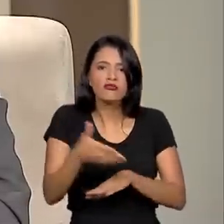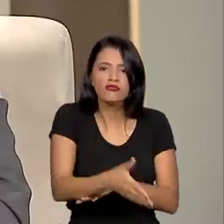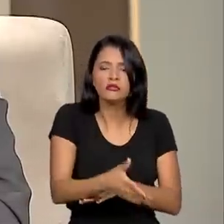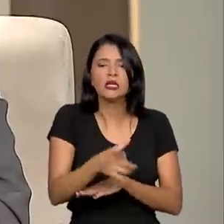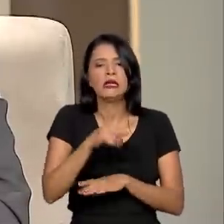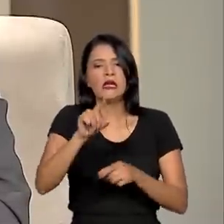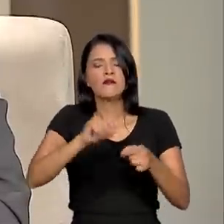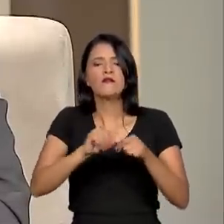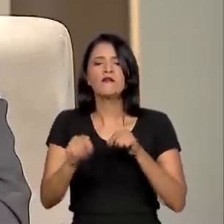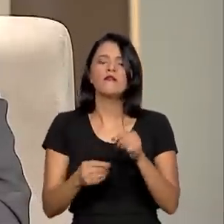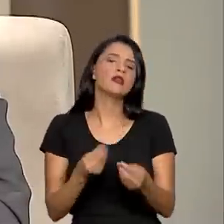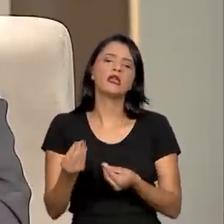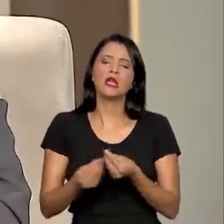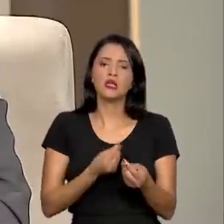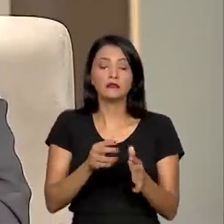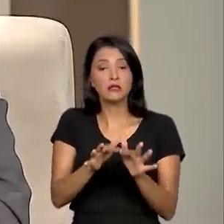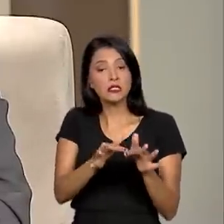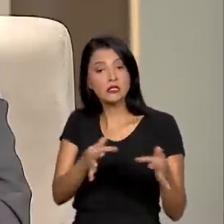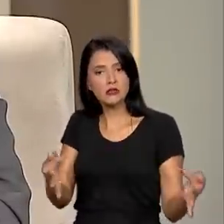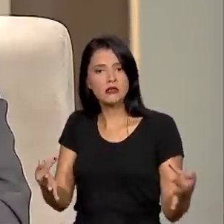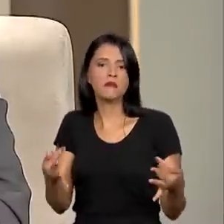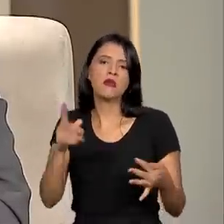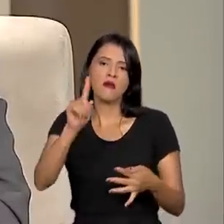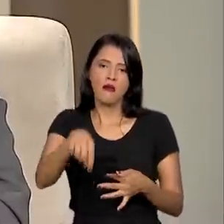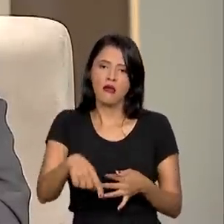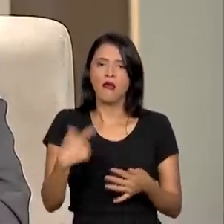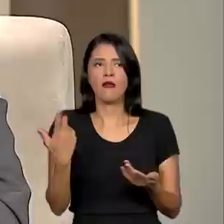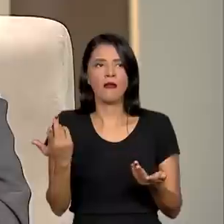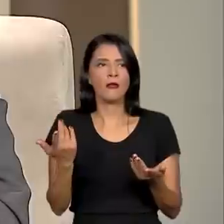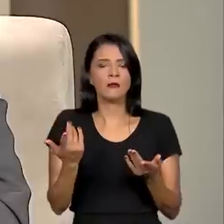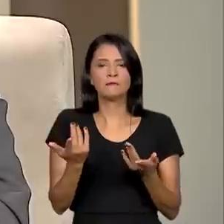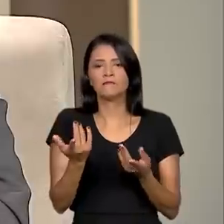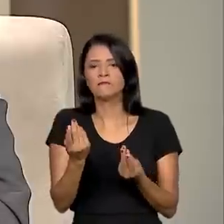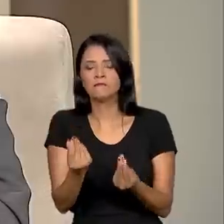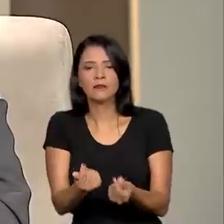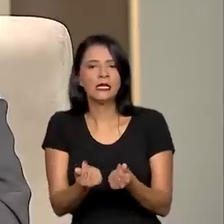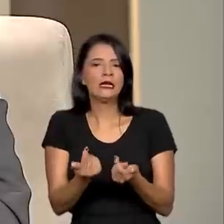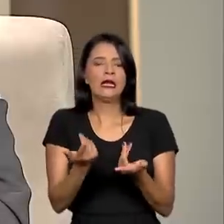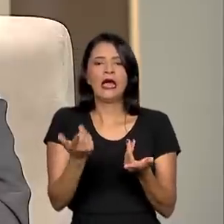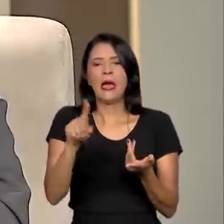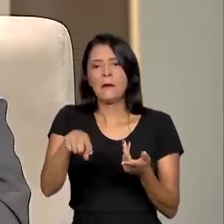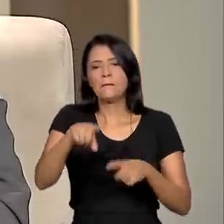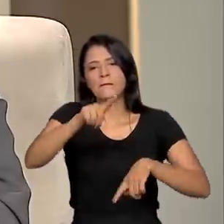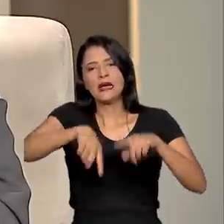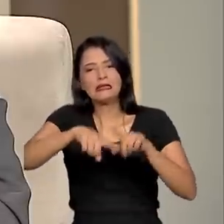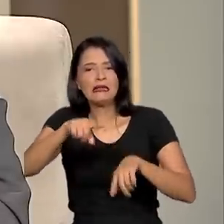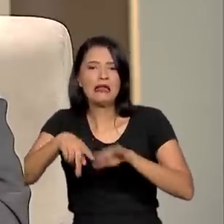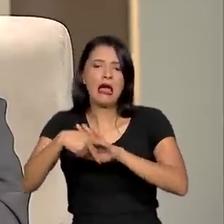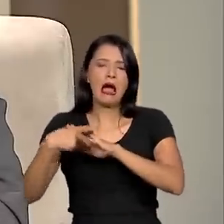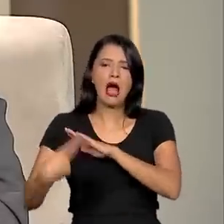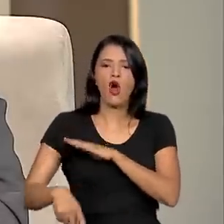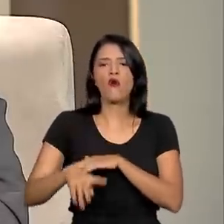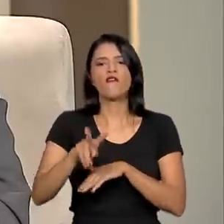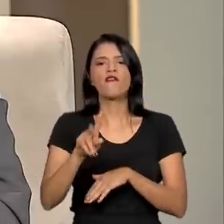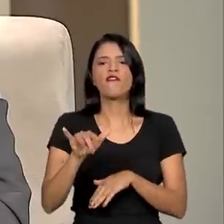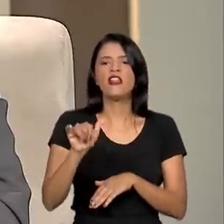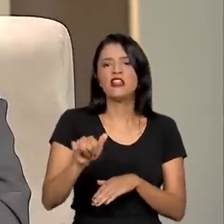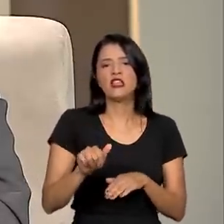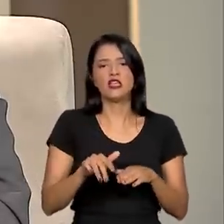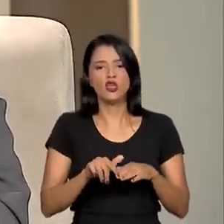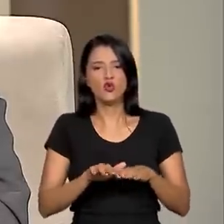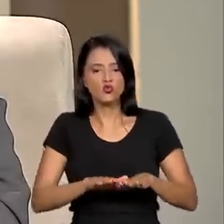uma infraestrutura bastante simples, até são grandes tentas com um material de vinil no chão e na